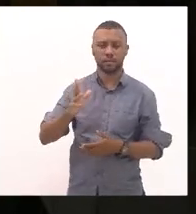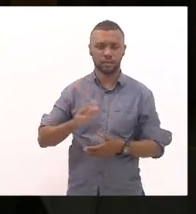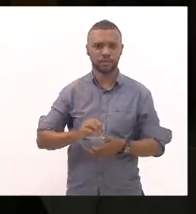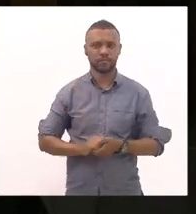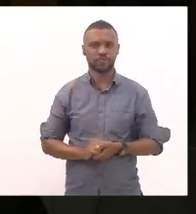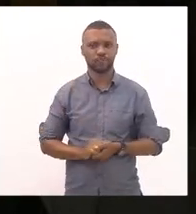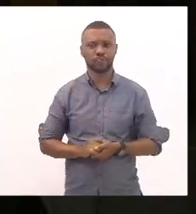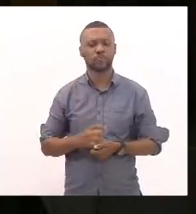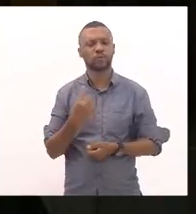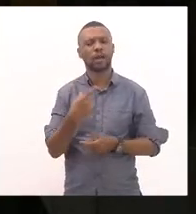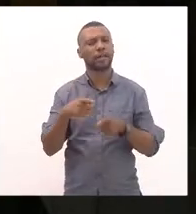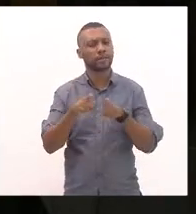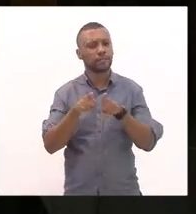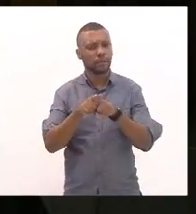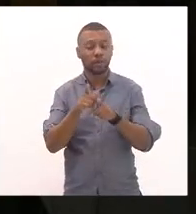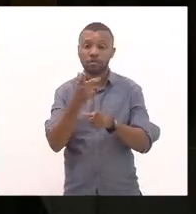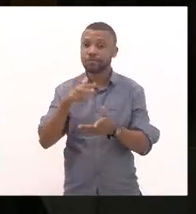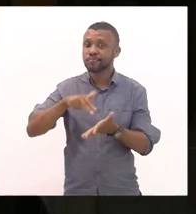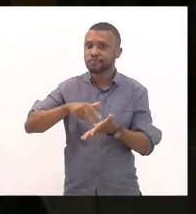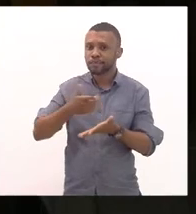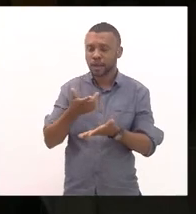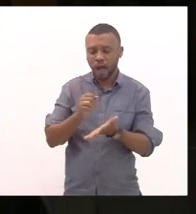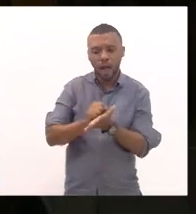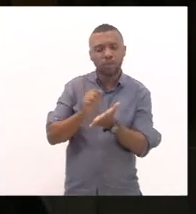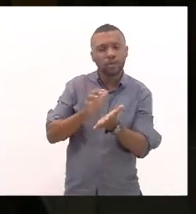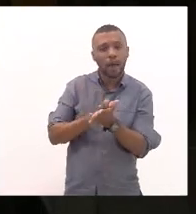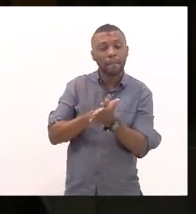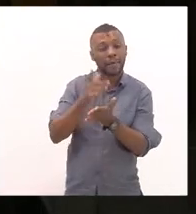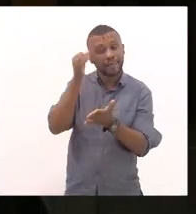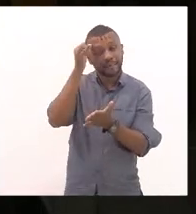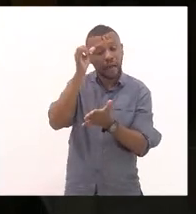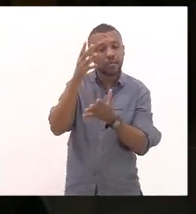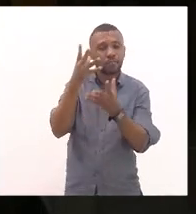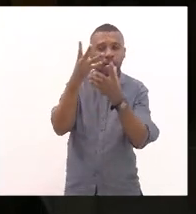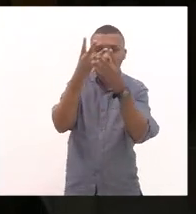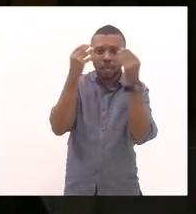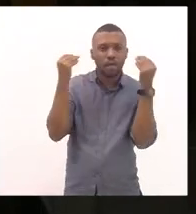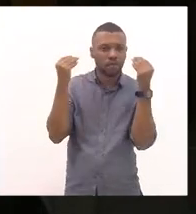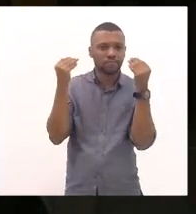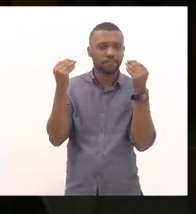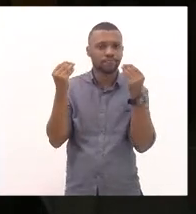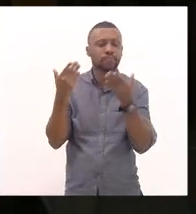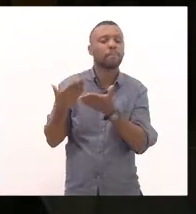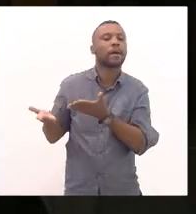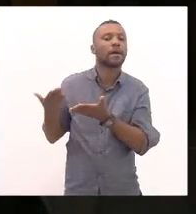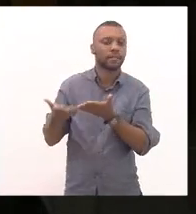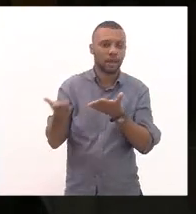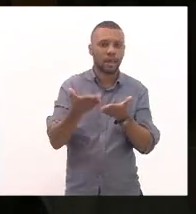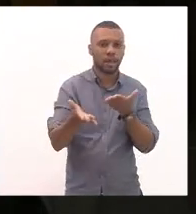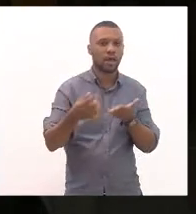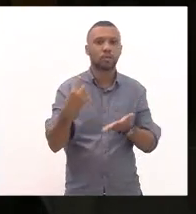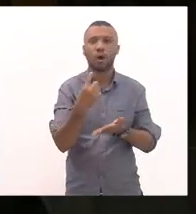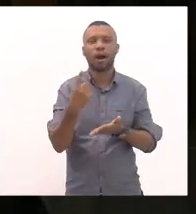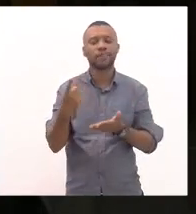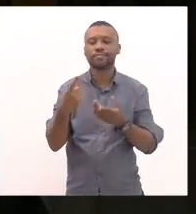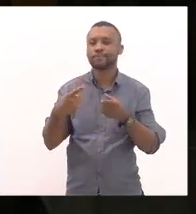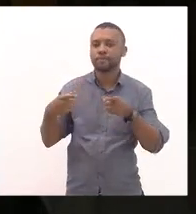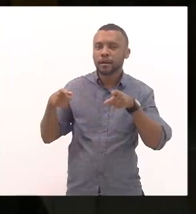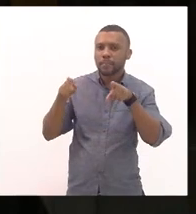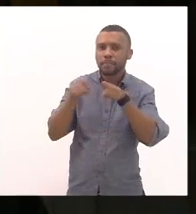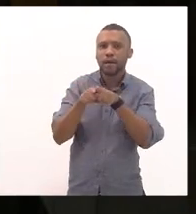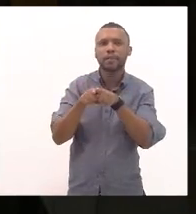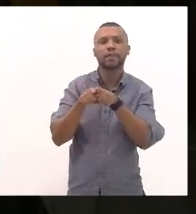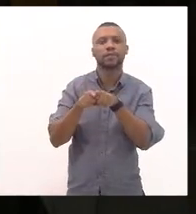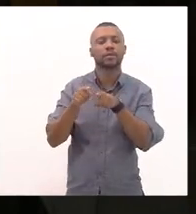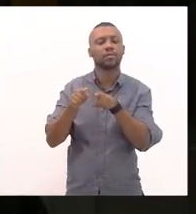também chora presente eu fiz questão de anotar aqui para não me perder e nós já através de uma parceria